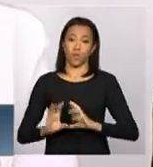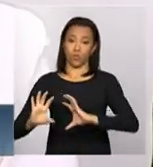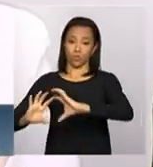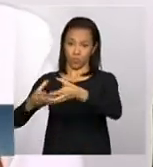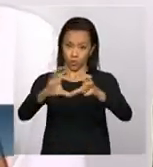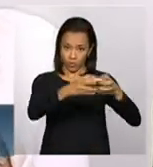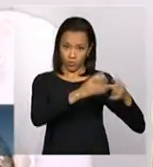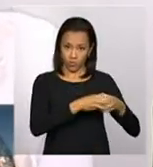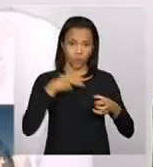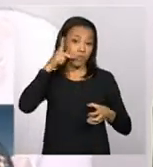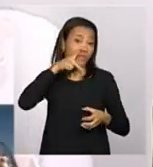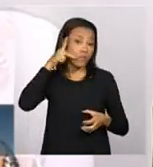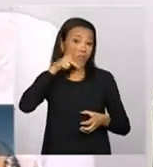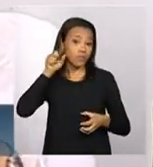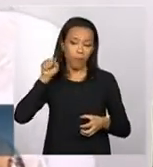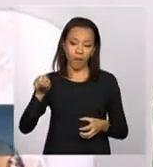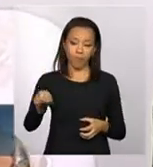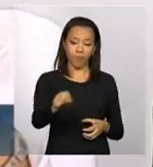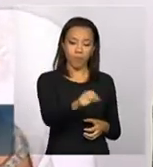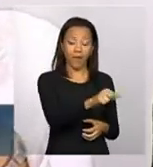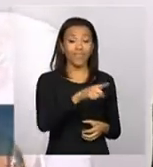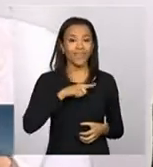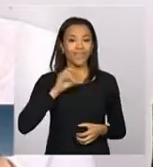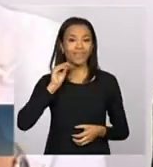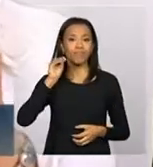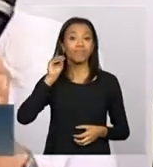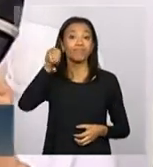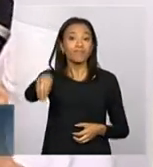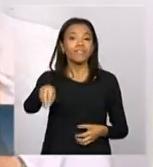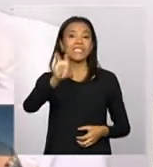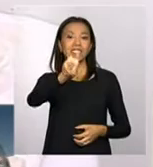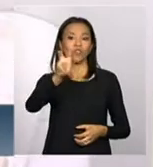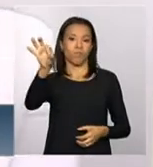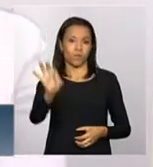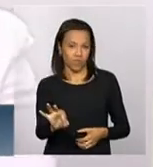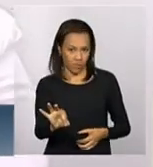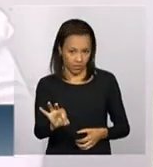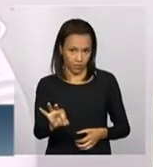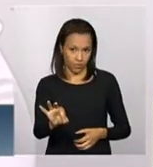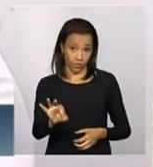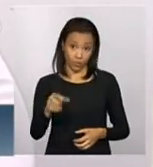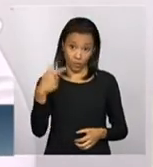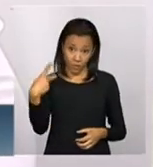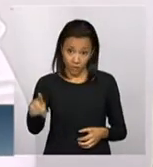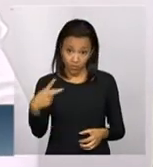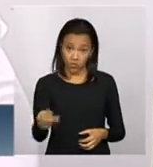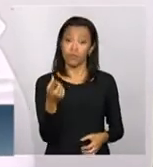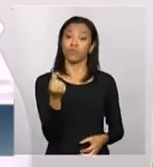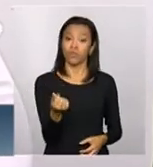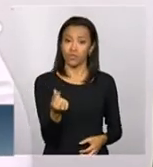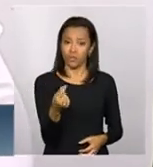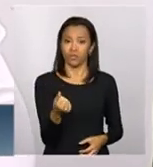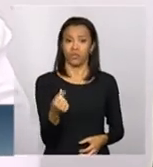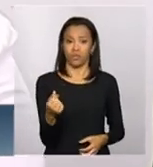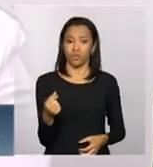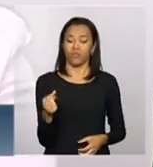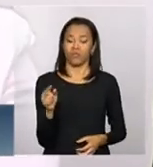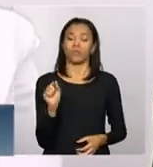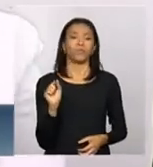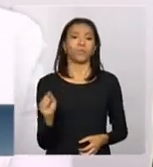que colocar 5%, no mínimo, dos seus recursos